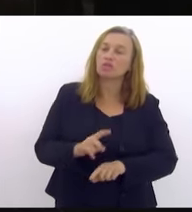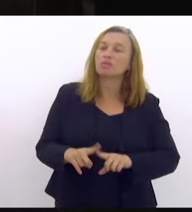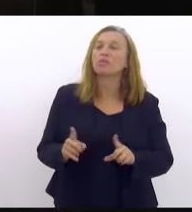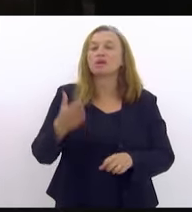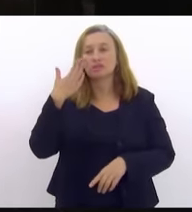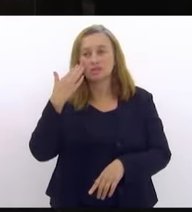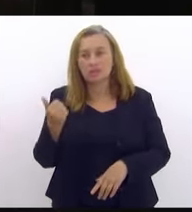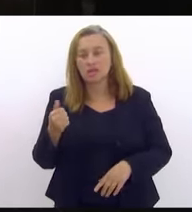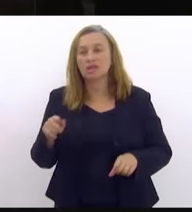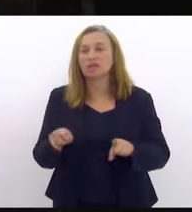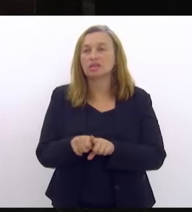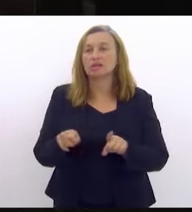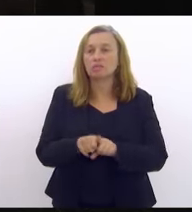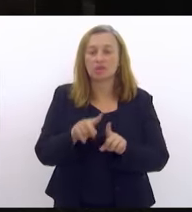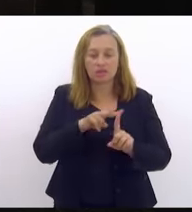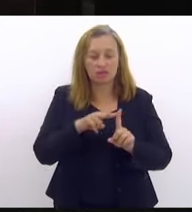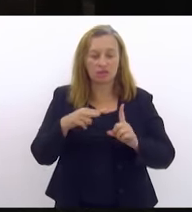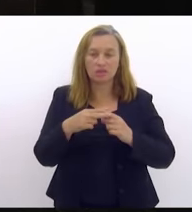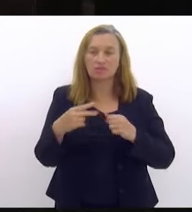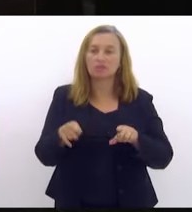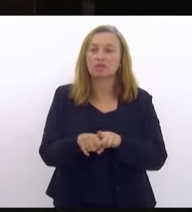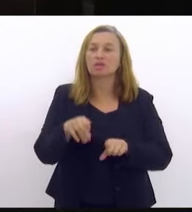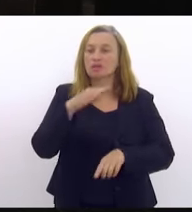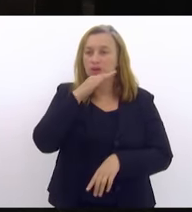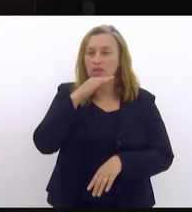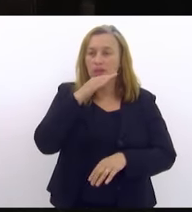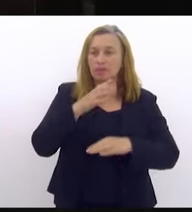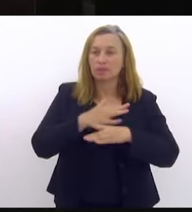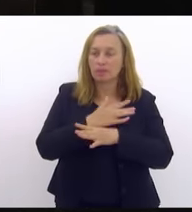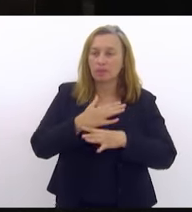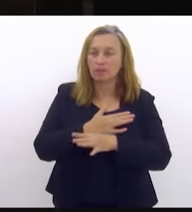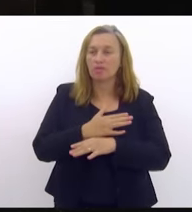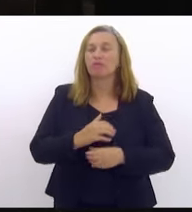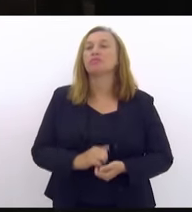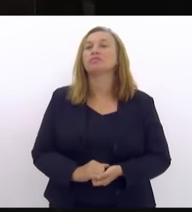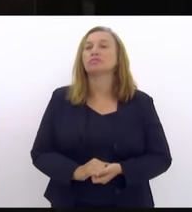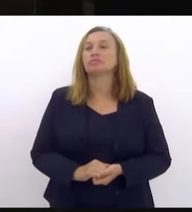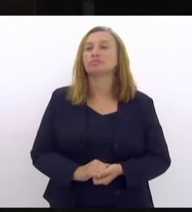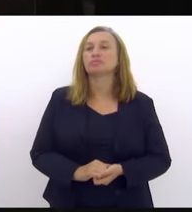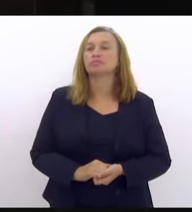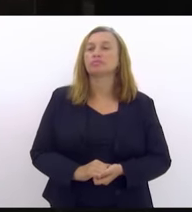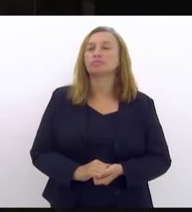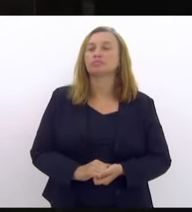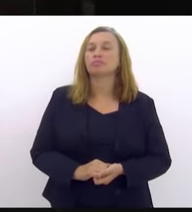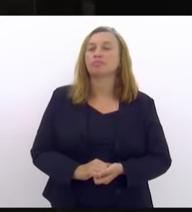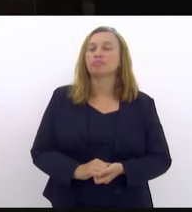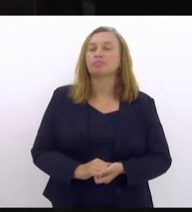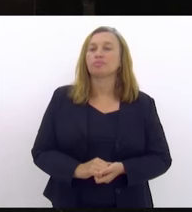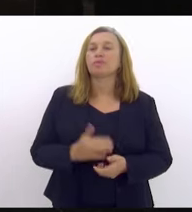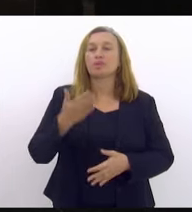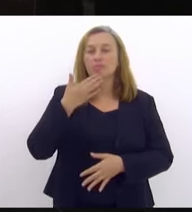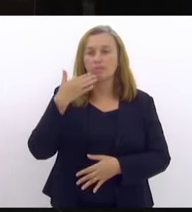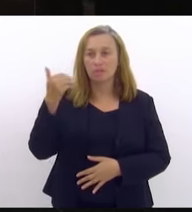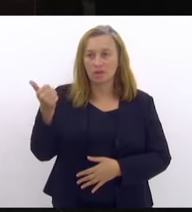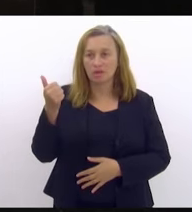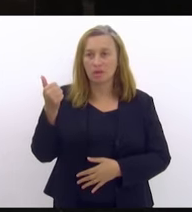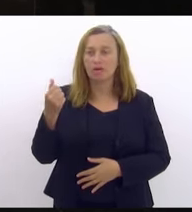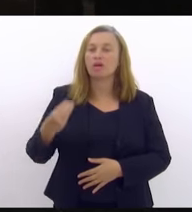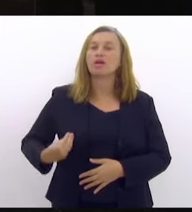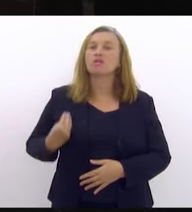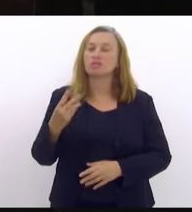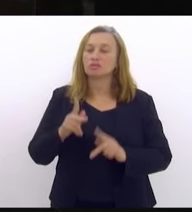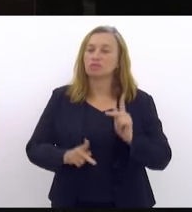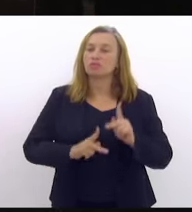sei que peculiarmente vai atender ao nosso município, à nossa região, e isso vai melhorar a vida